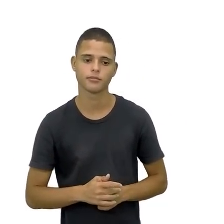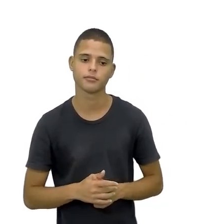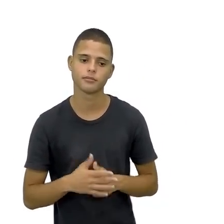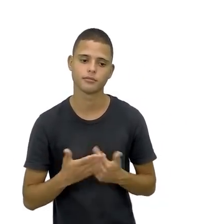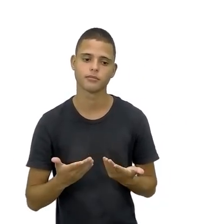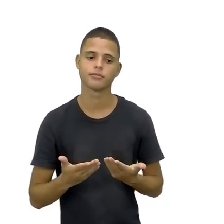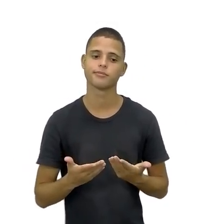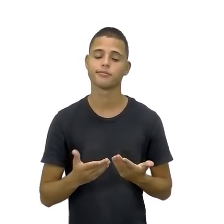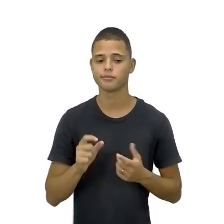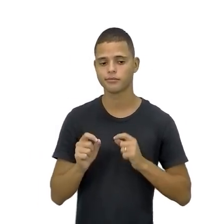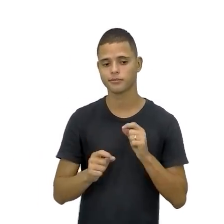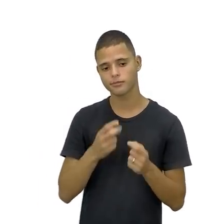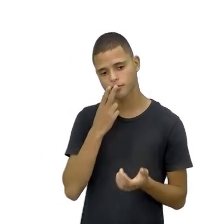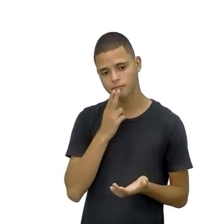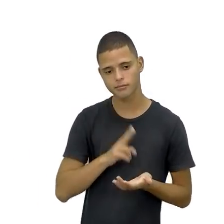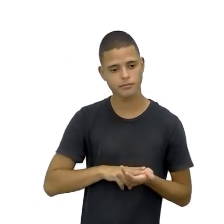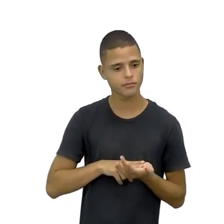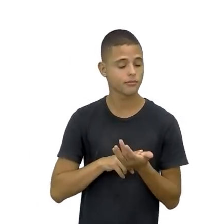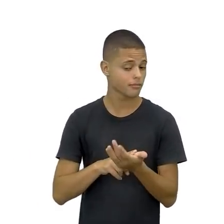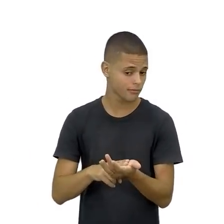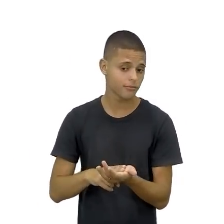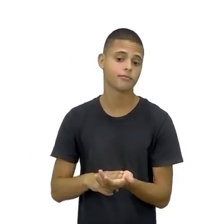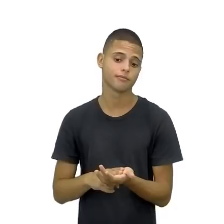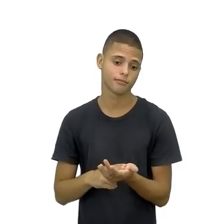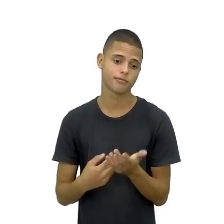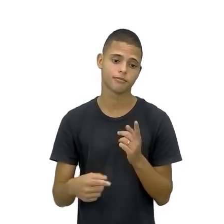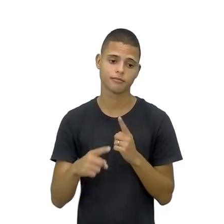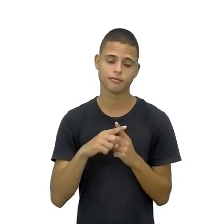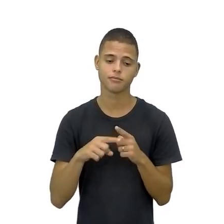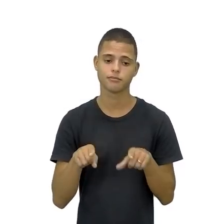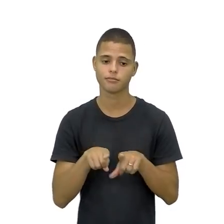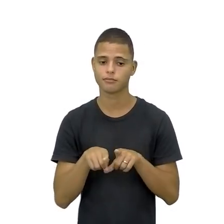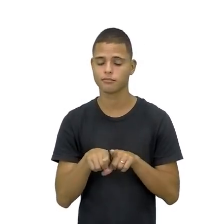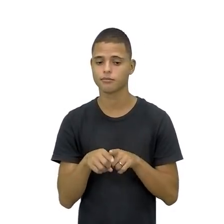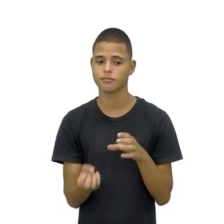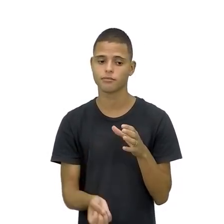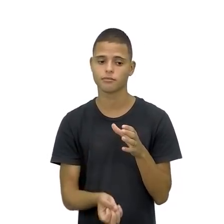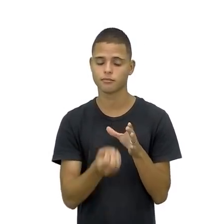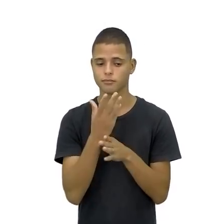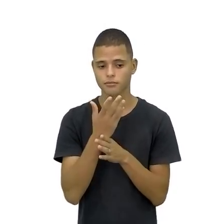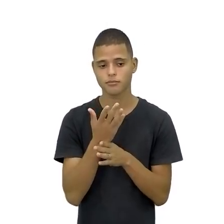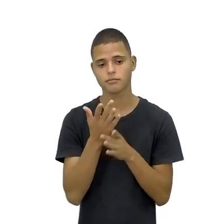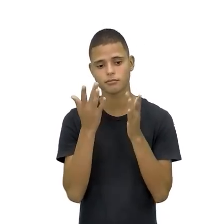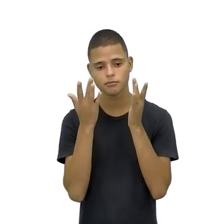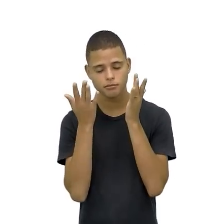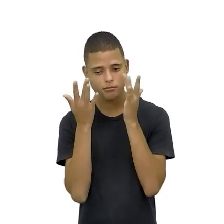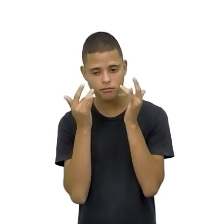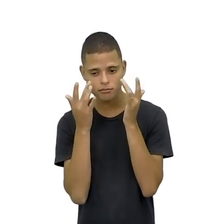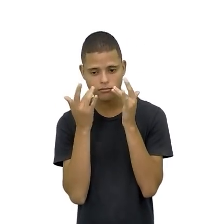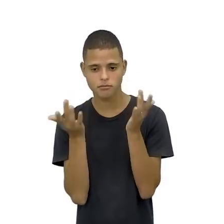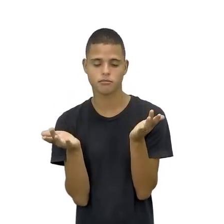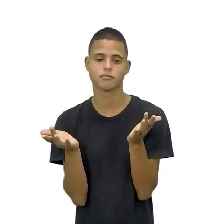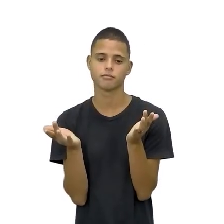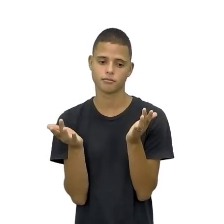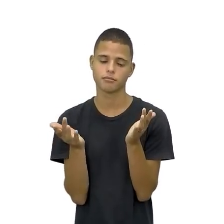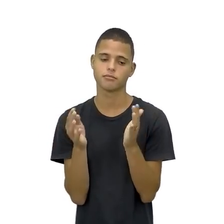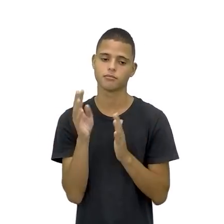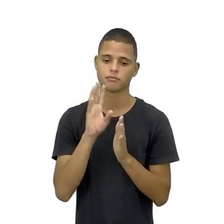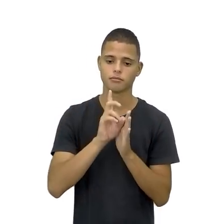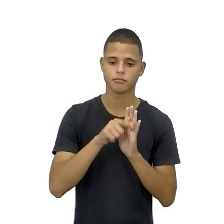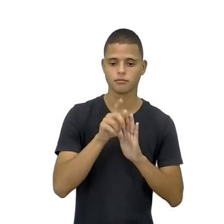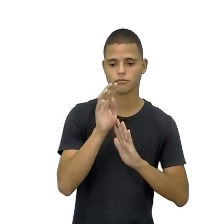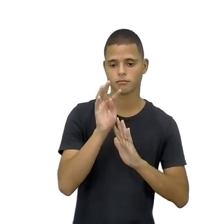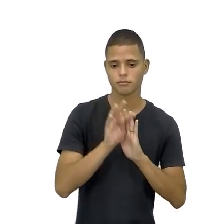às vezes a ideia da teatralização, a produção de artigos de opinião, os infográficos, como já falamos,